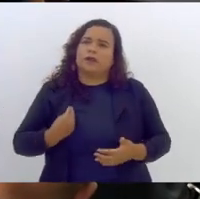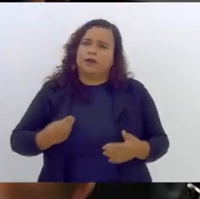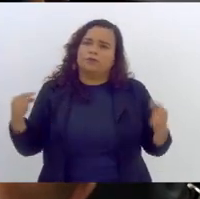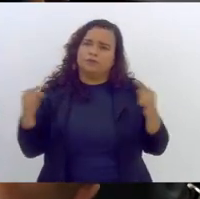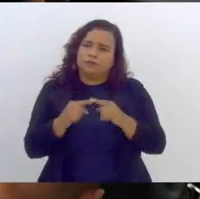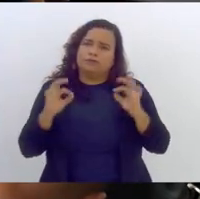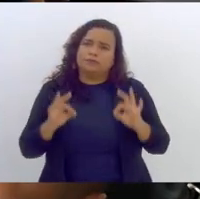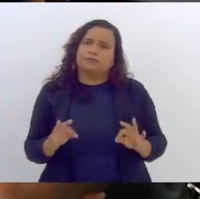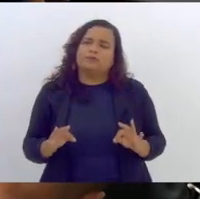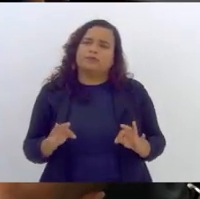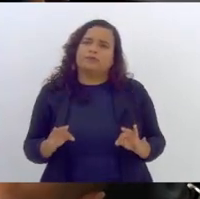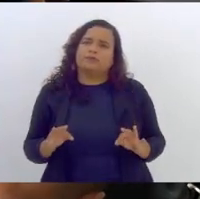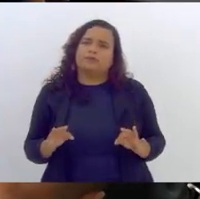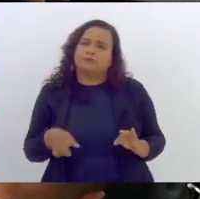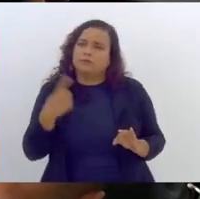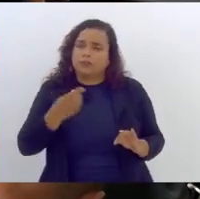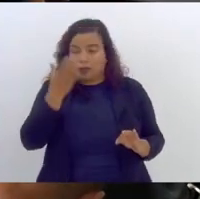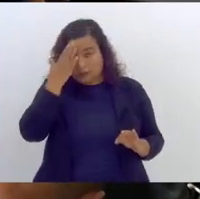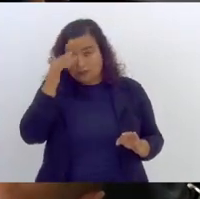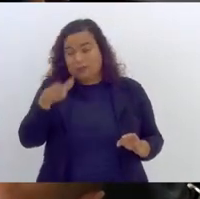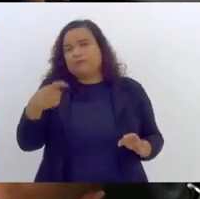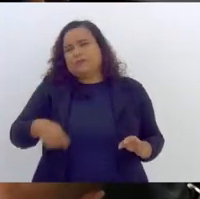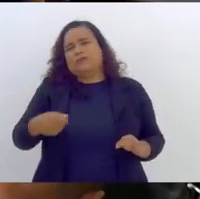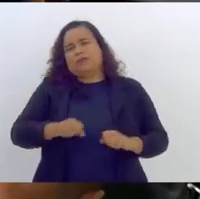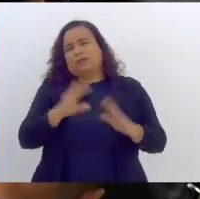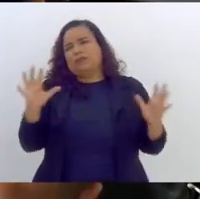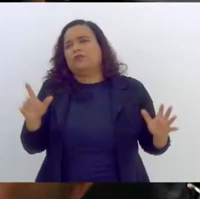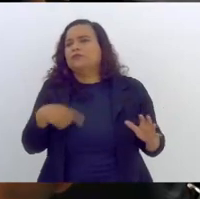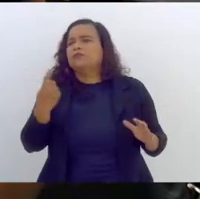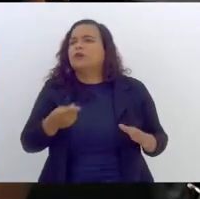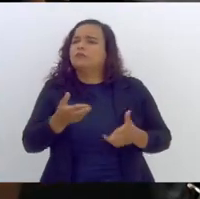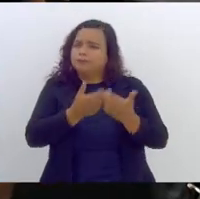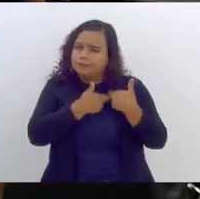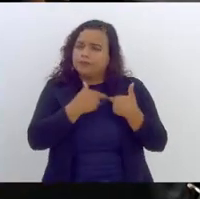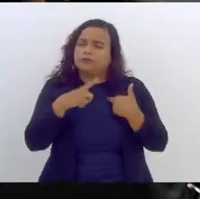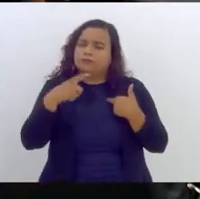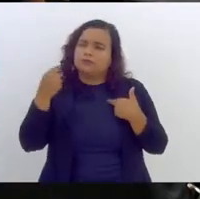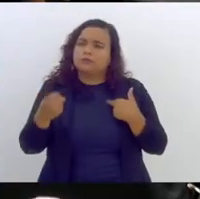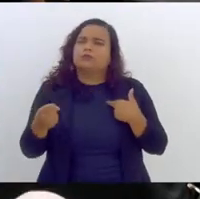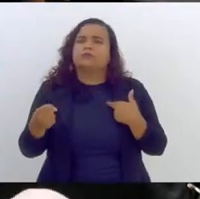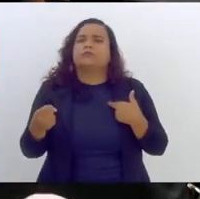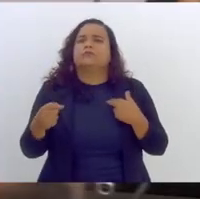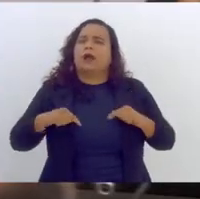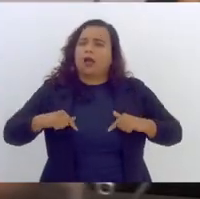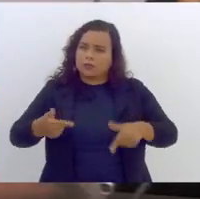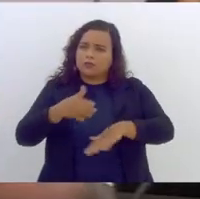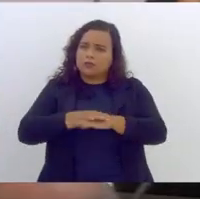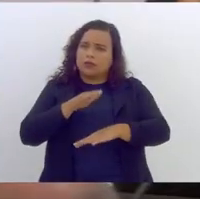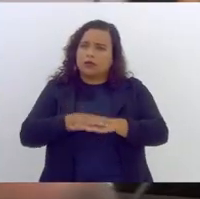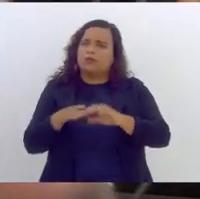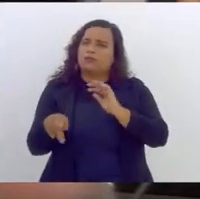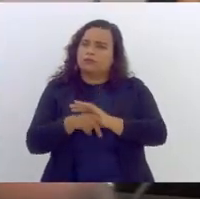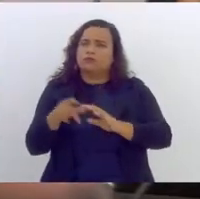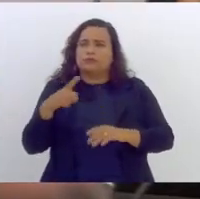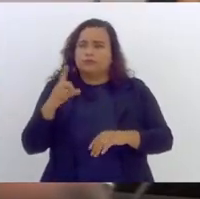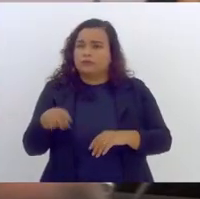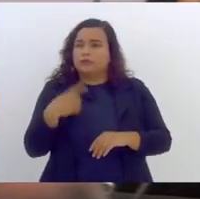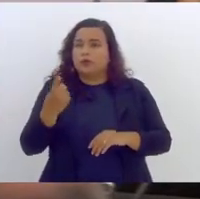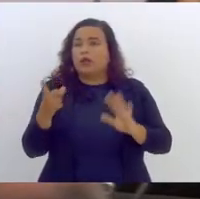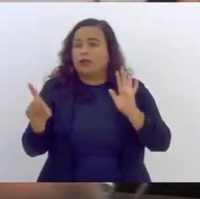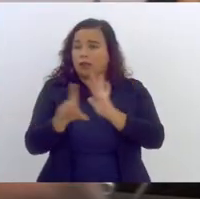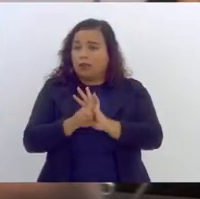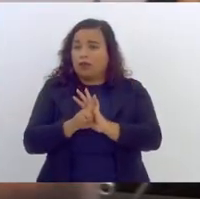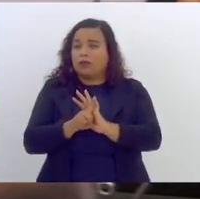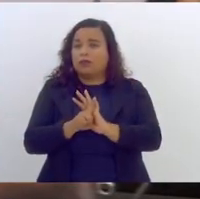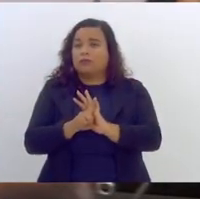não é a gente tem que entender isso nós temos responsabilidade nos nossos atos não é estamos sob a lei